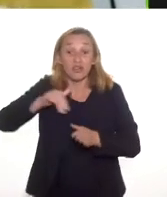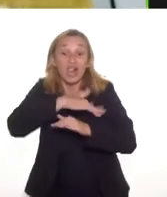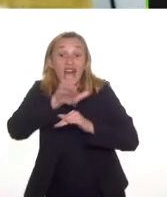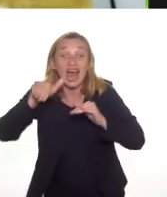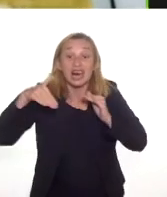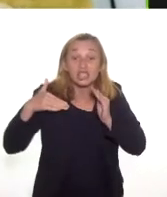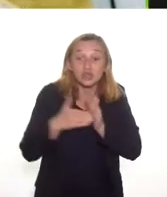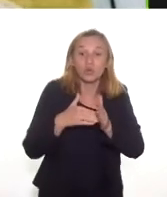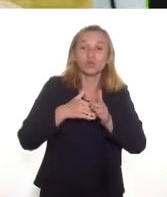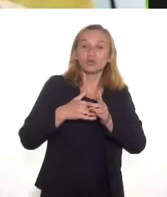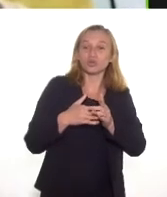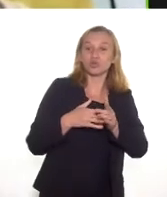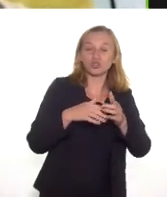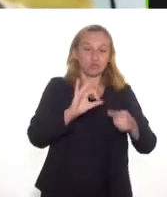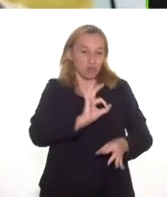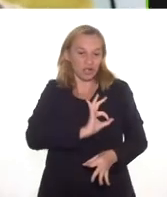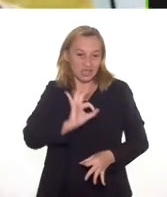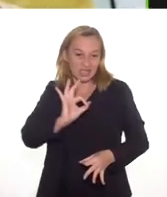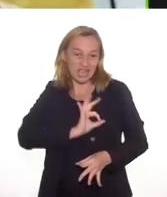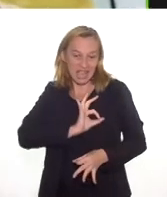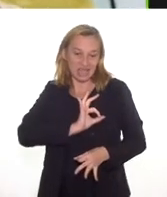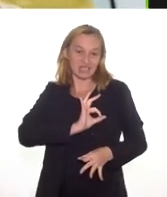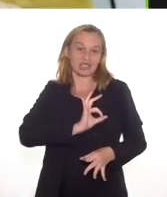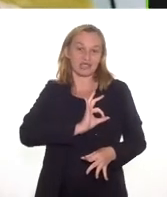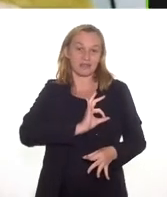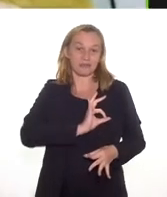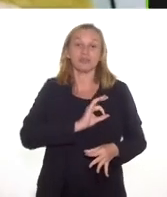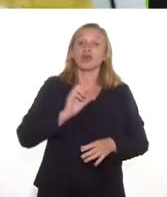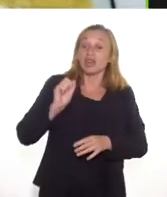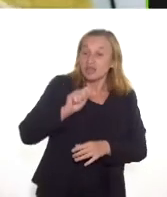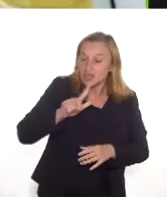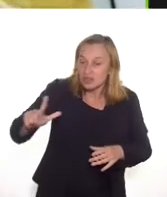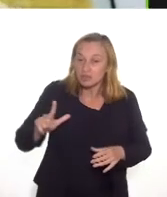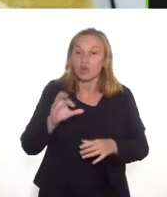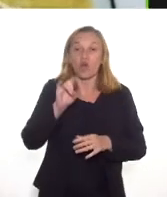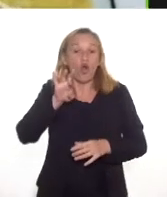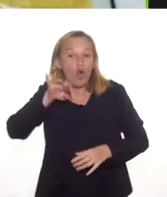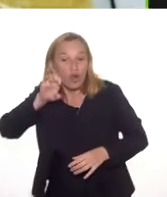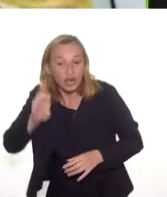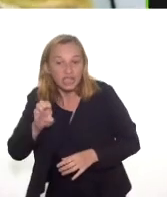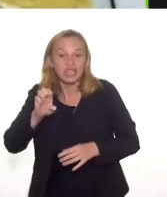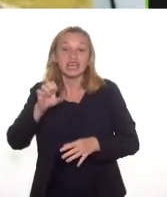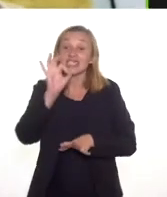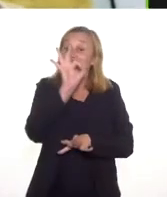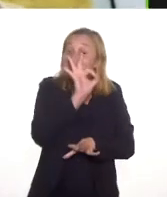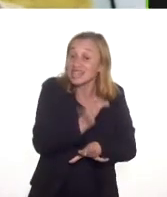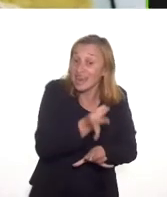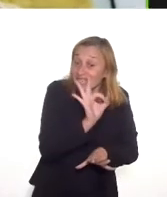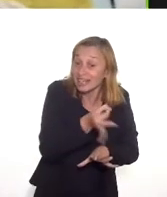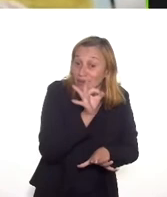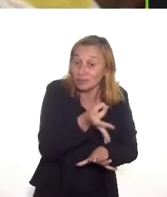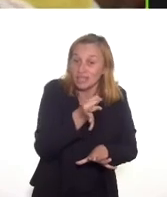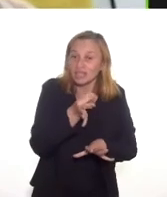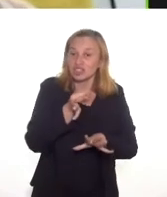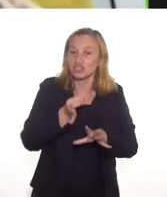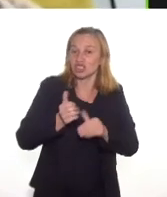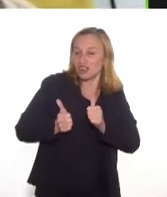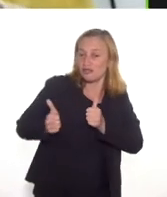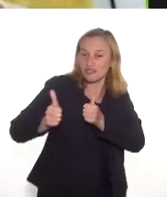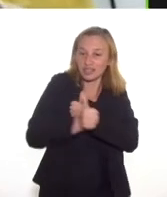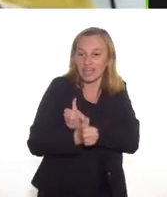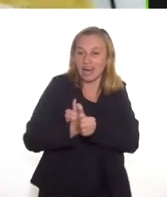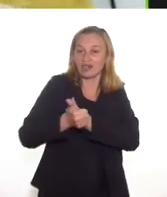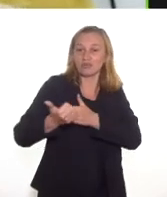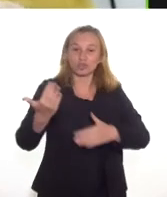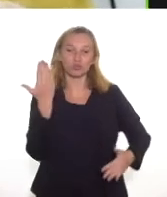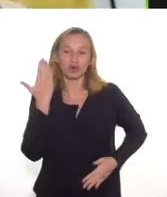os guerreiros da Polícia Civil, da CORE, que efetivamente enfrentaram a